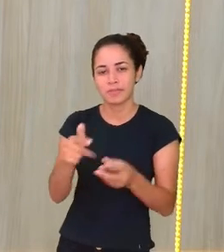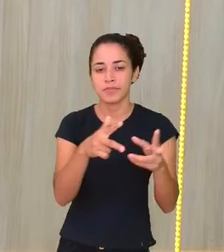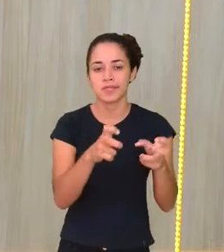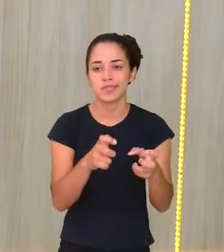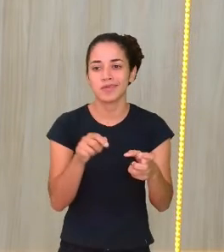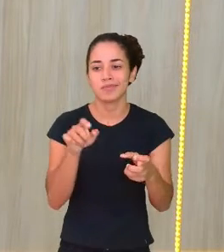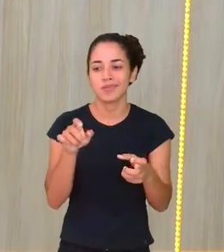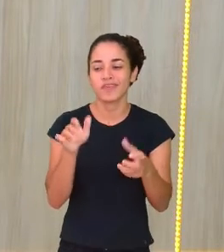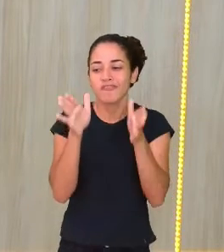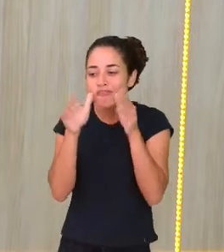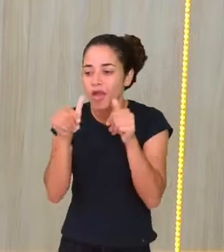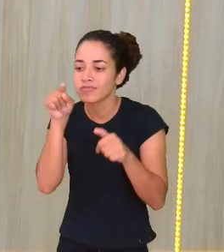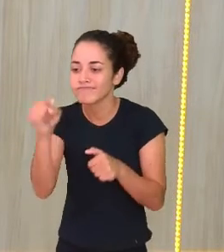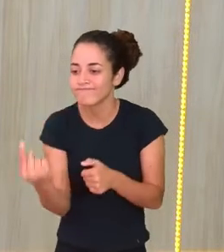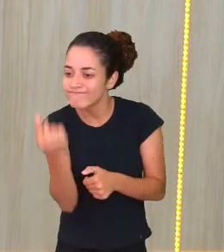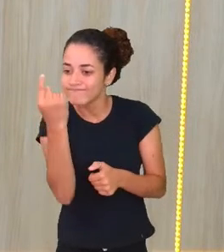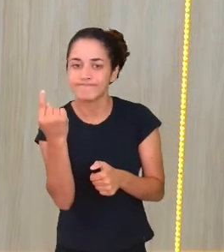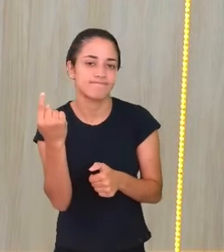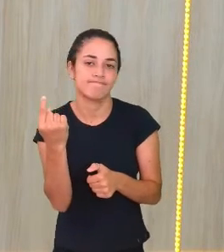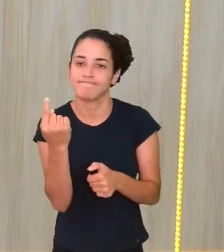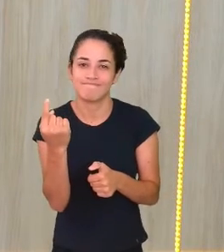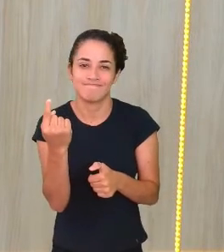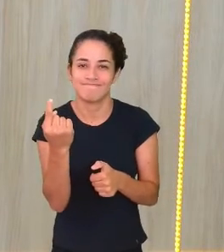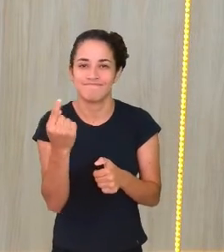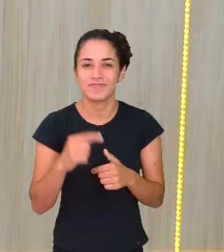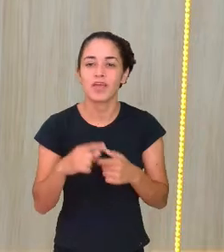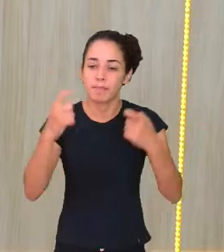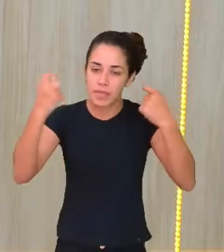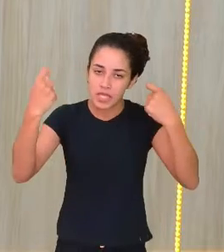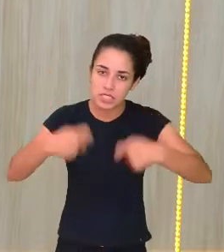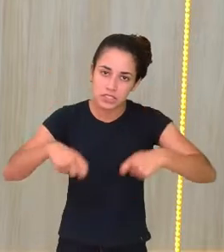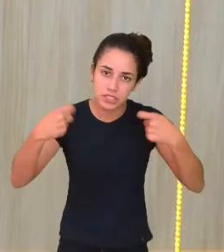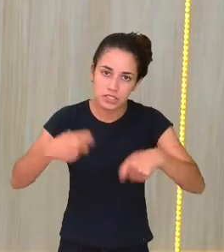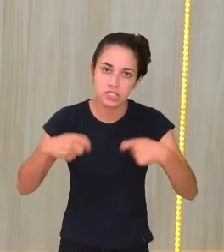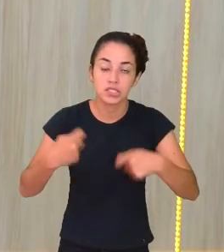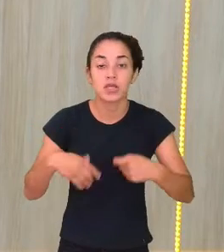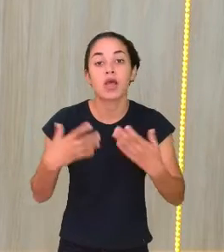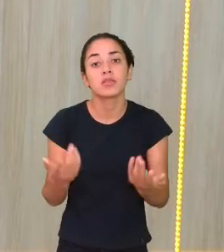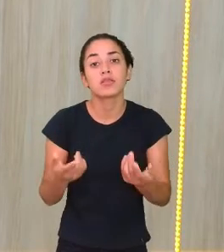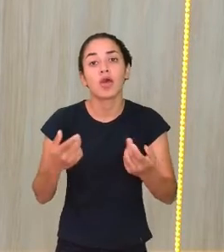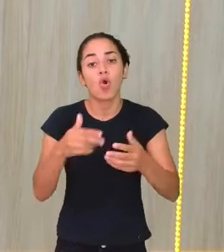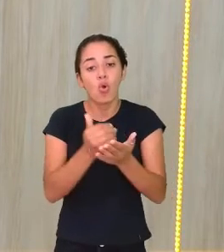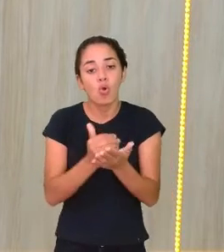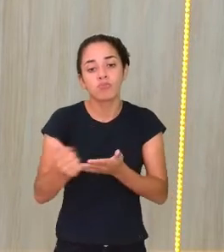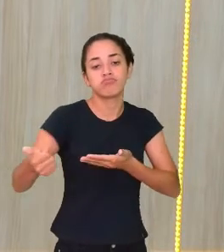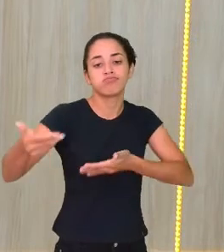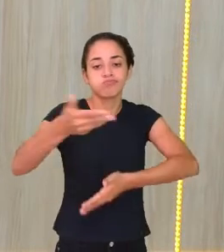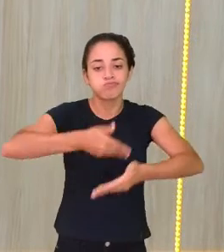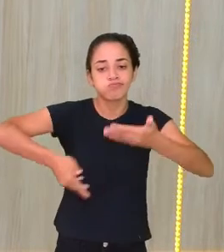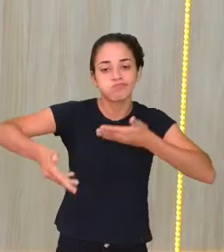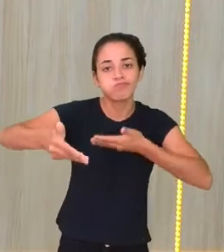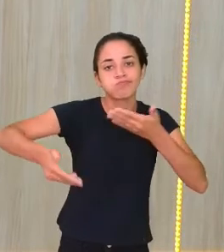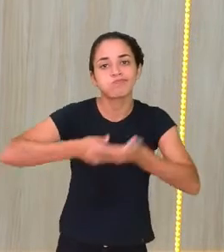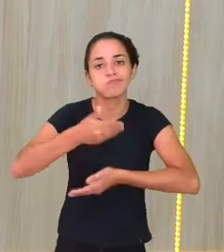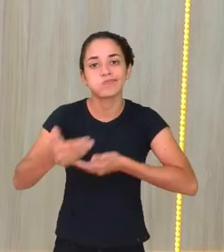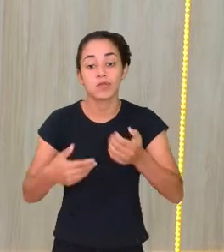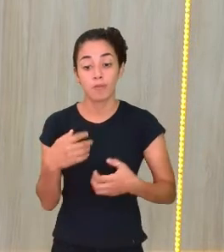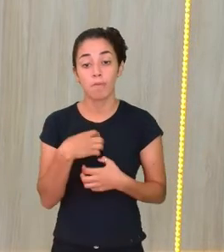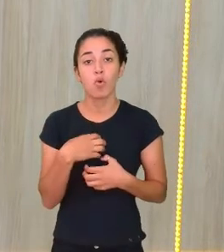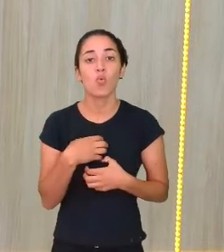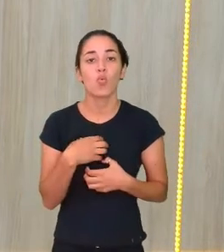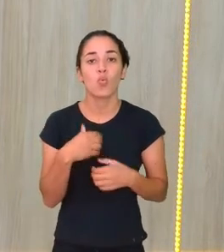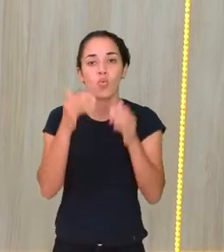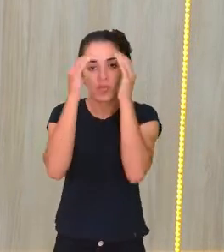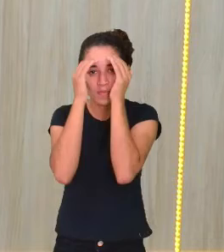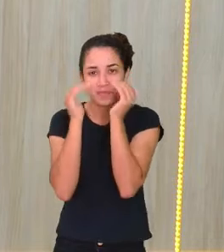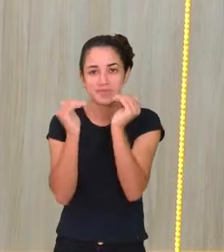é necessidade, é foco. Então, eles começam a ter essa interação de maneira respeitosa e